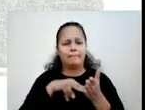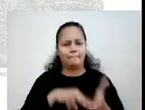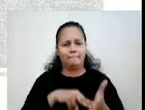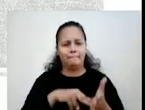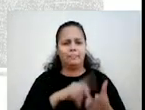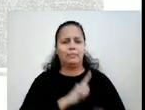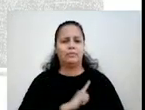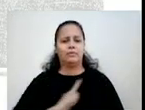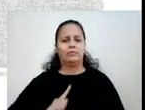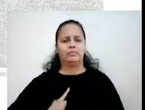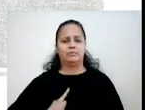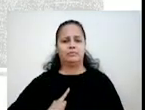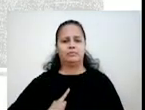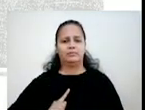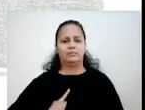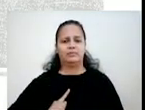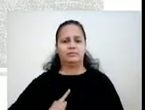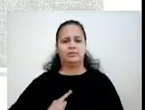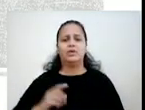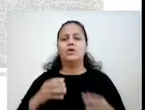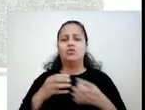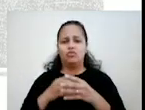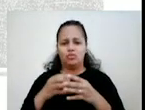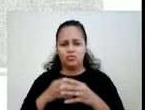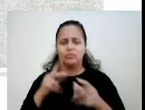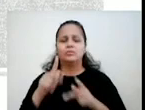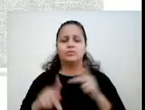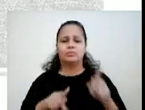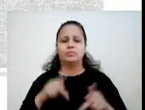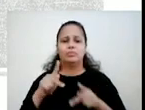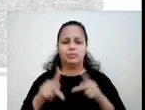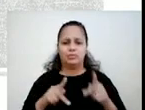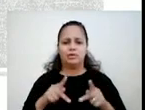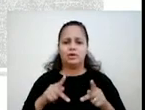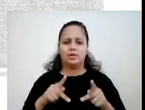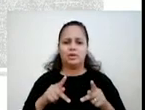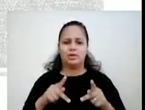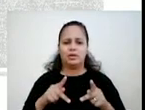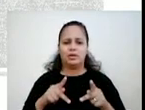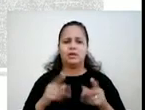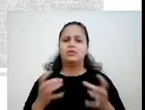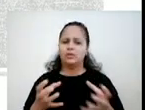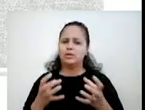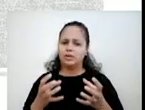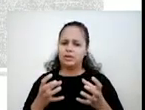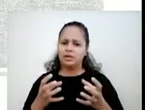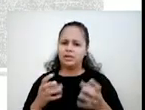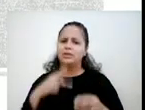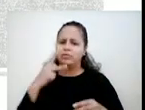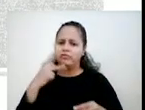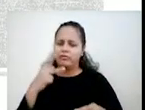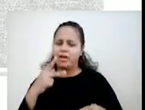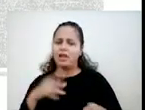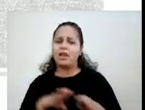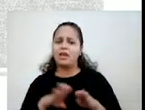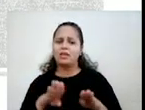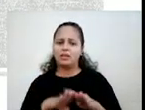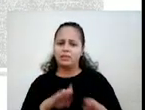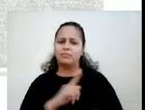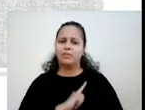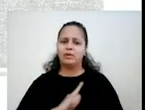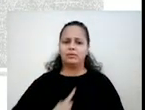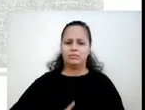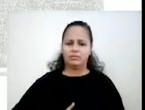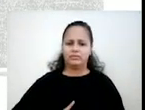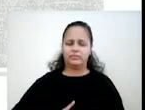pressionaram esses governos. Os grupos populares procuraram sim interferir nas decisões do governo a fim de terem